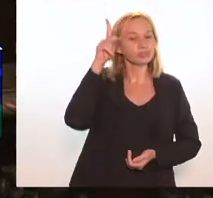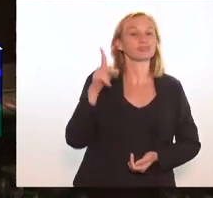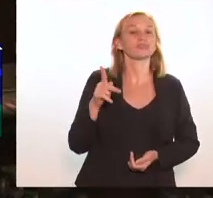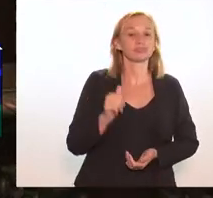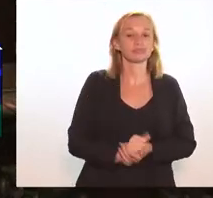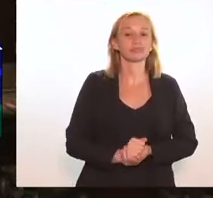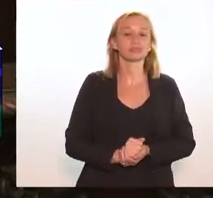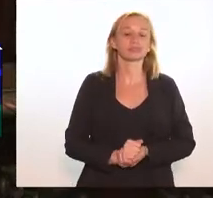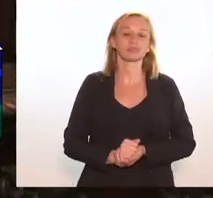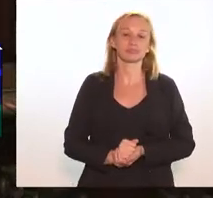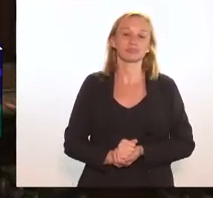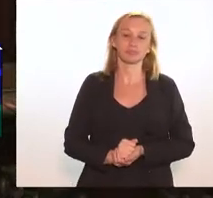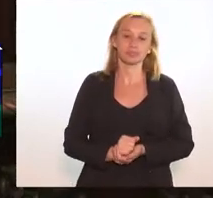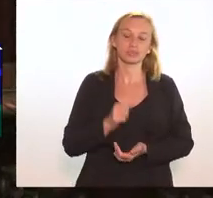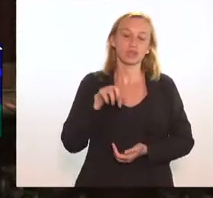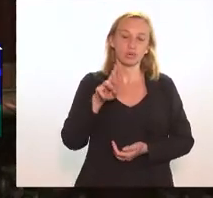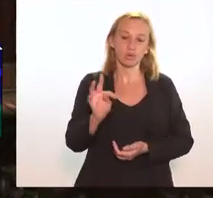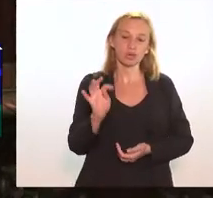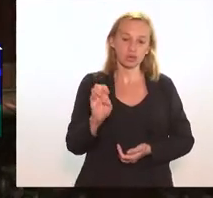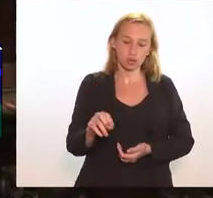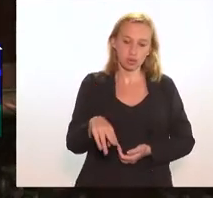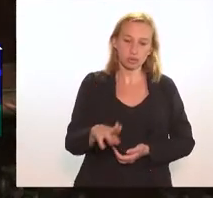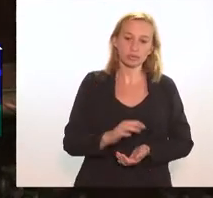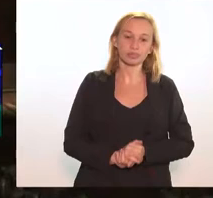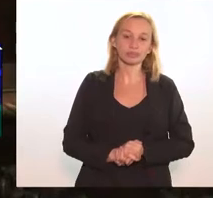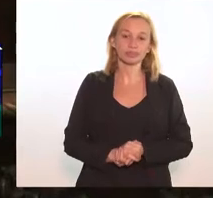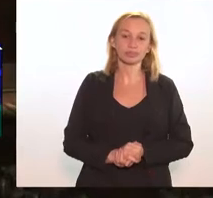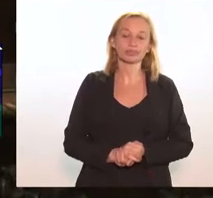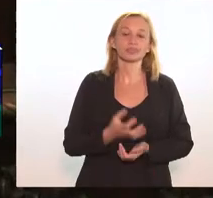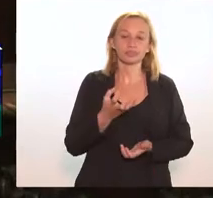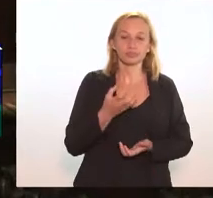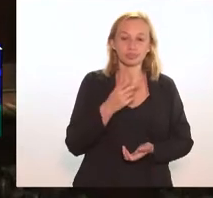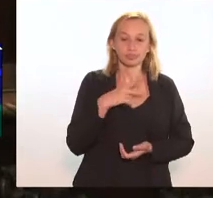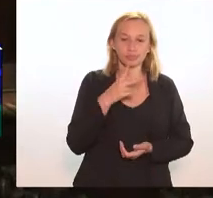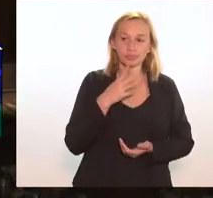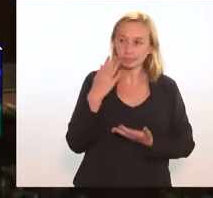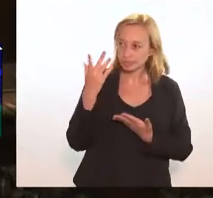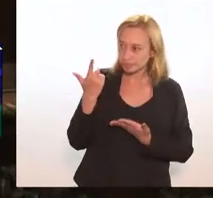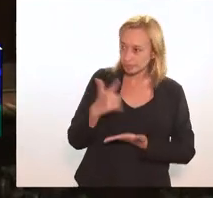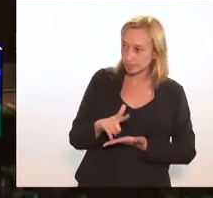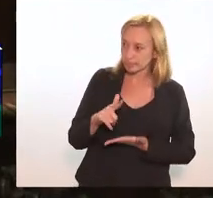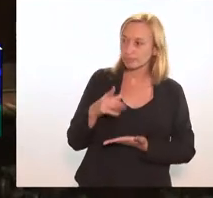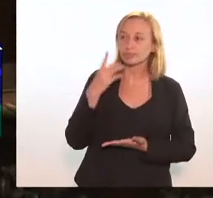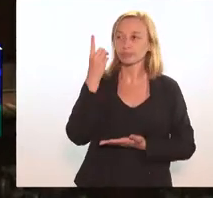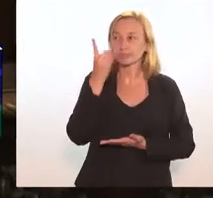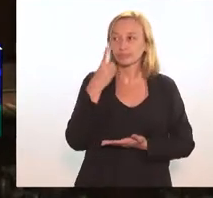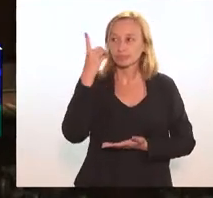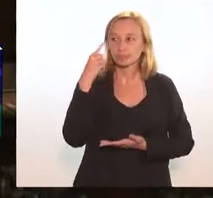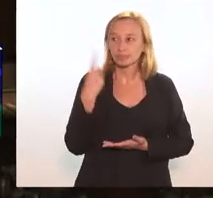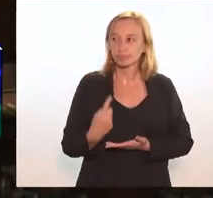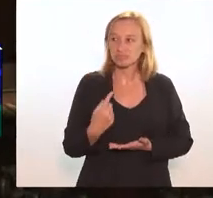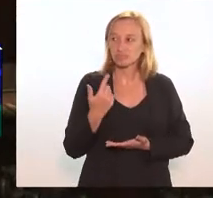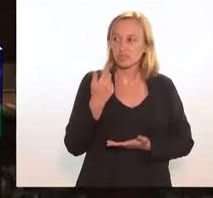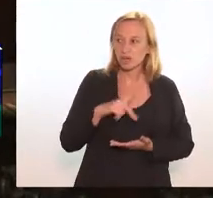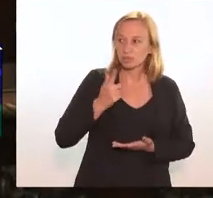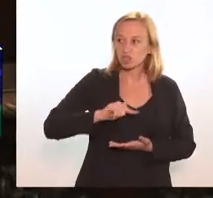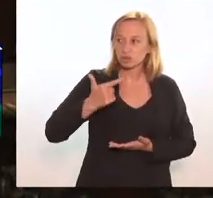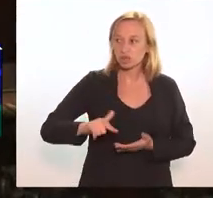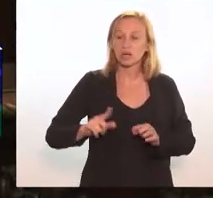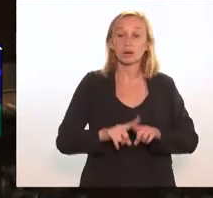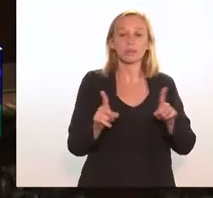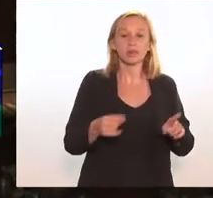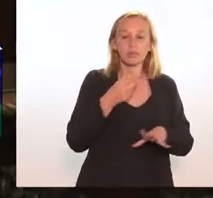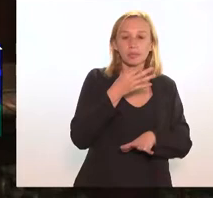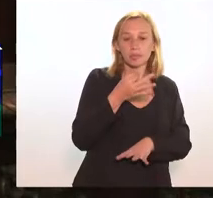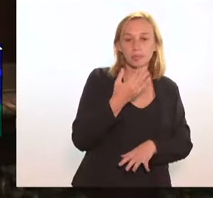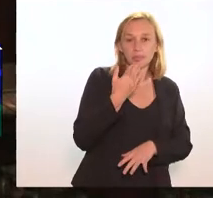prefeito Washington Reis, em relação aos profissionais da educação. Quero subscrever o seu pronunciamento, deputado Dani Monteiro, não vou repeti-lo, mas sugerir